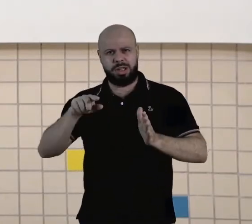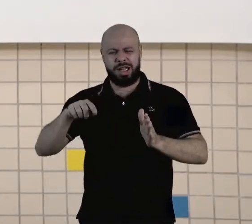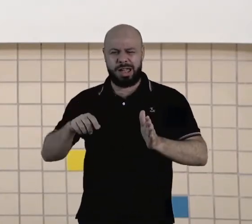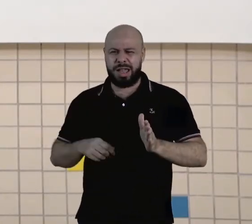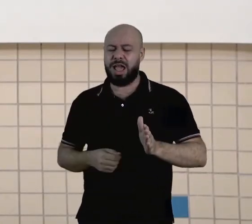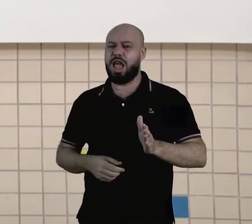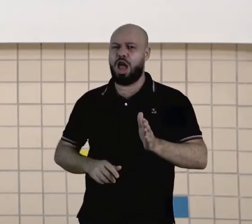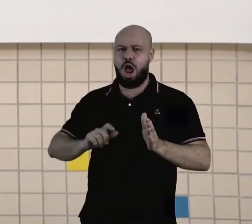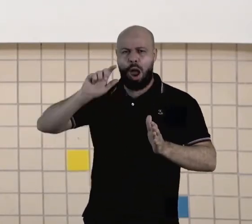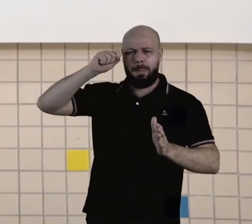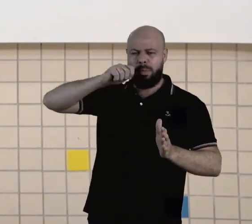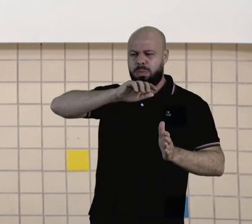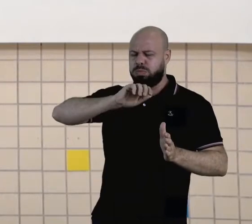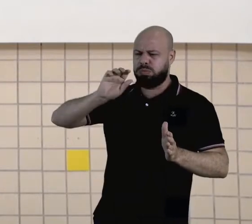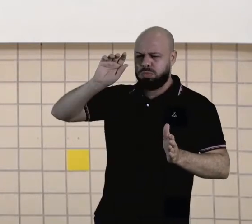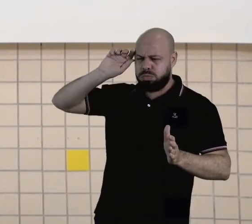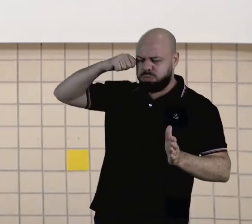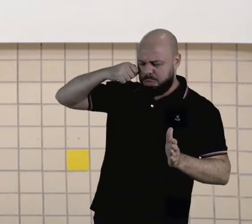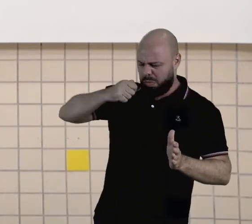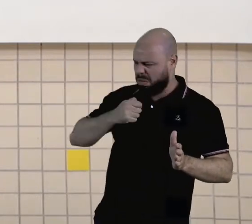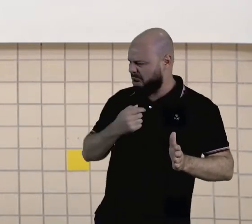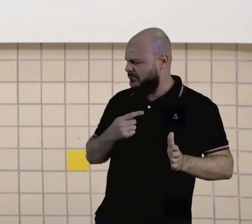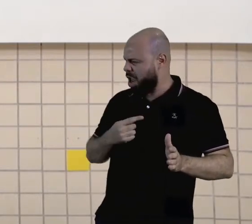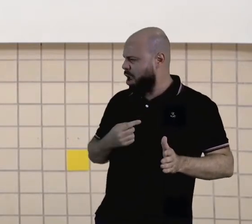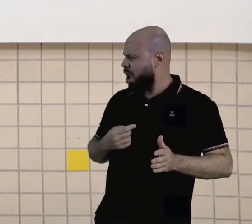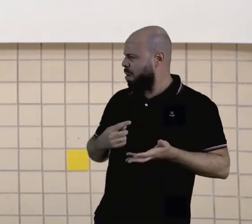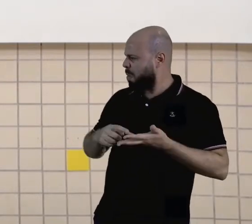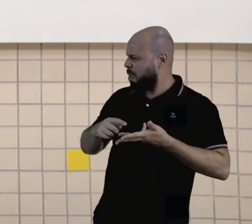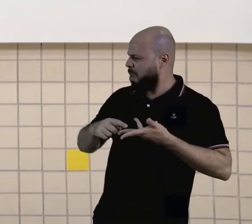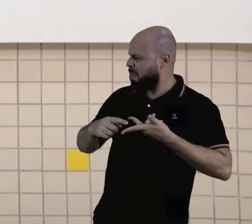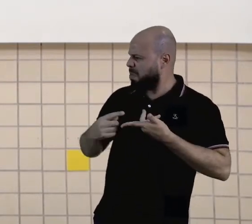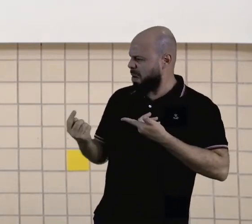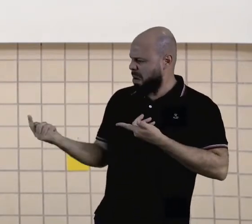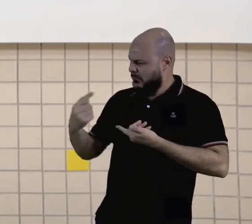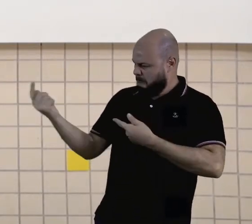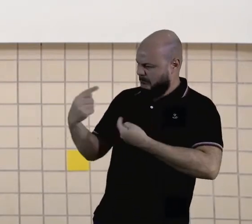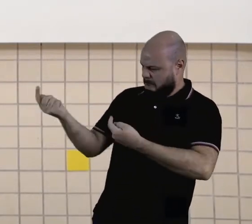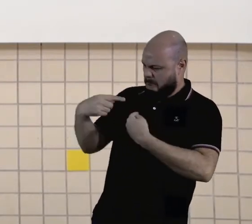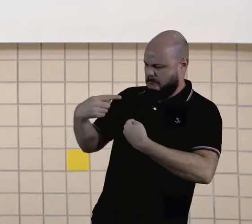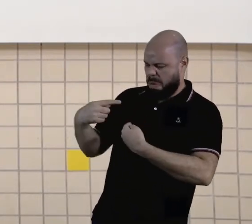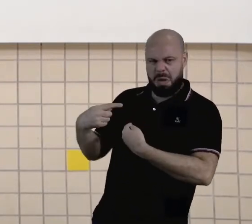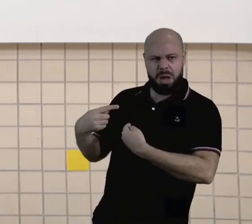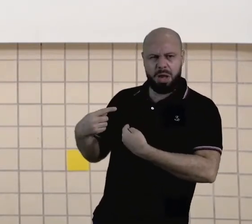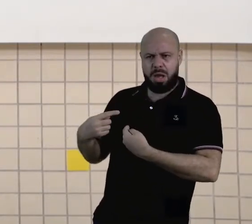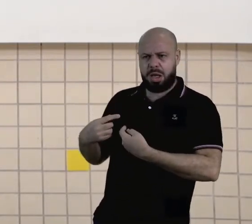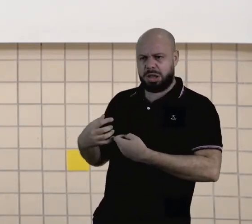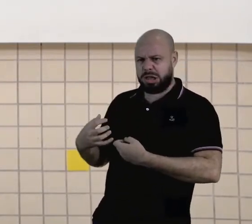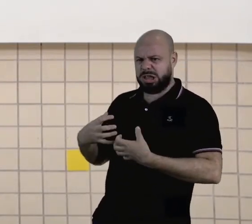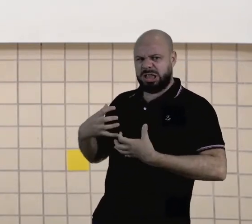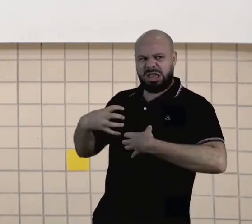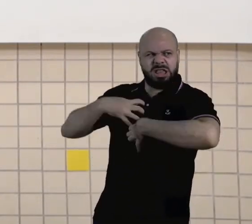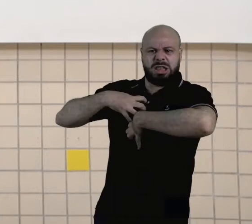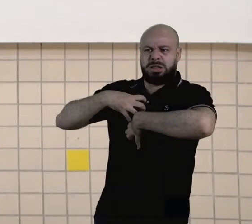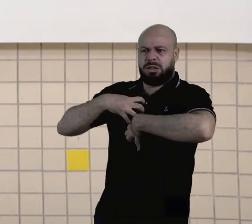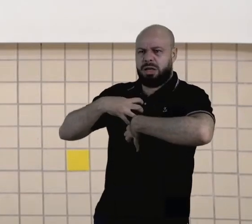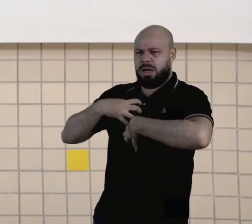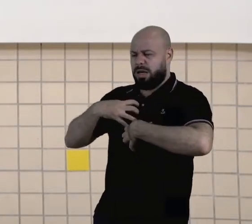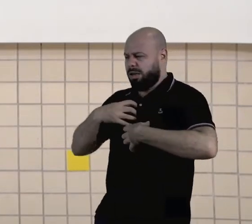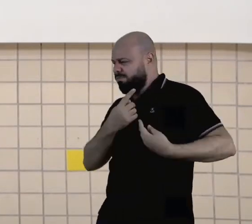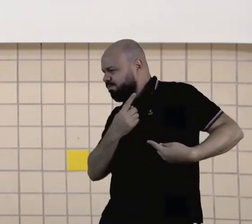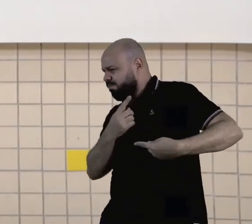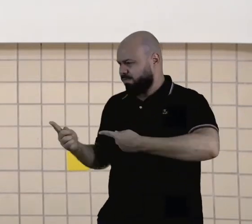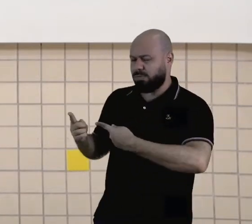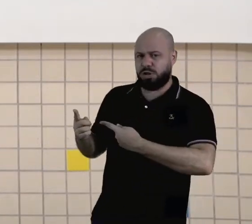que estava sendo tratada de forma extremamente rude e sendo tratada sem orientação. Okay?